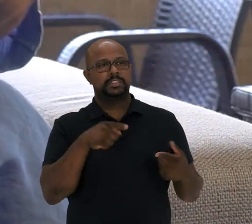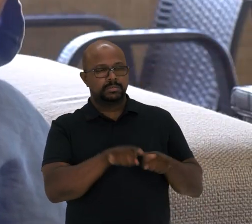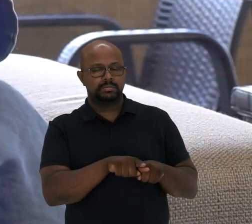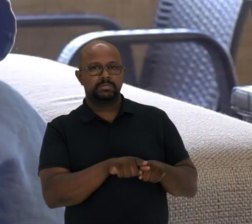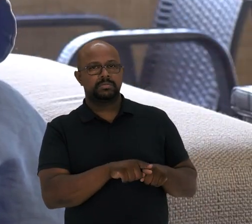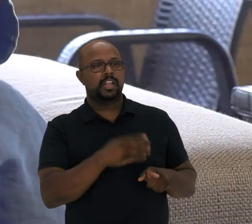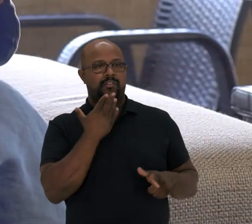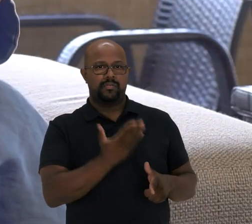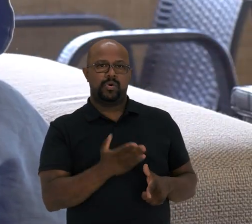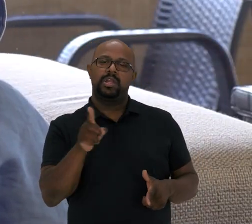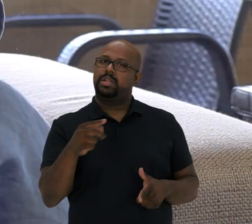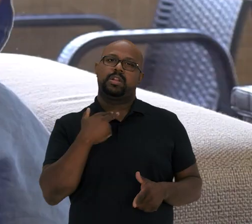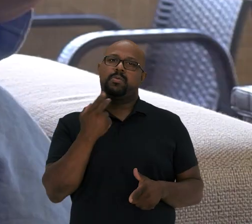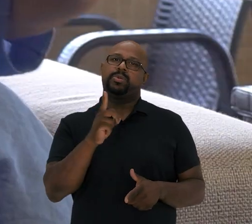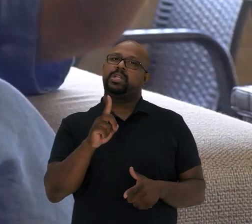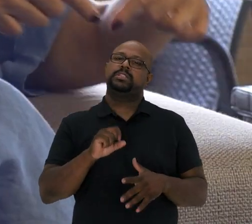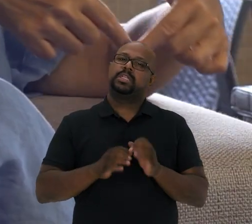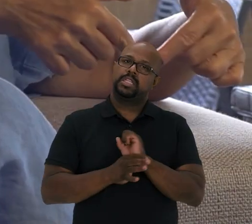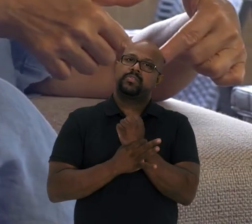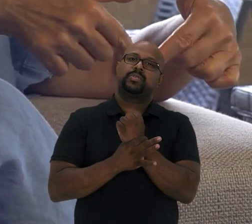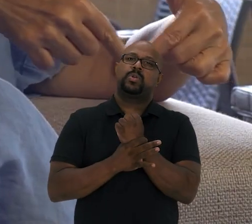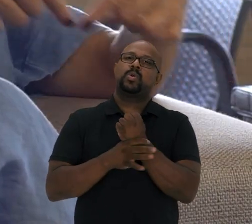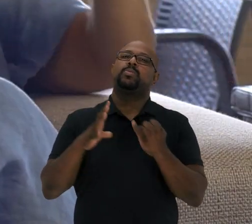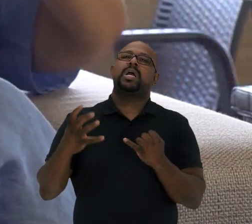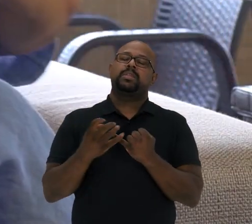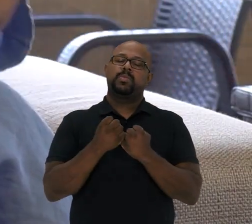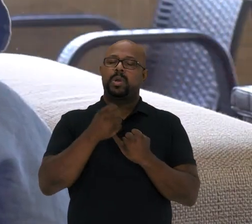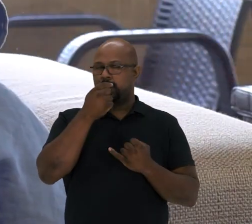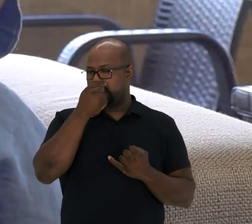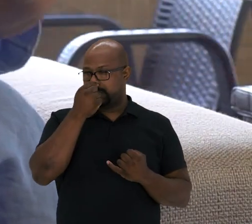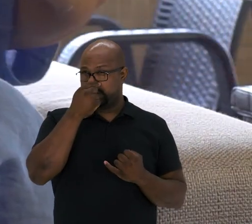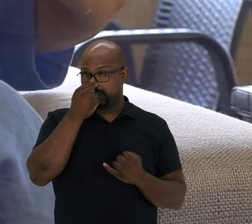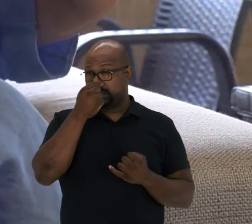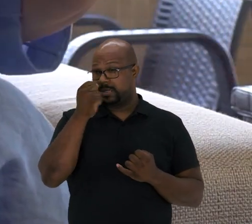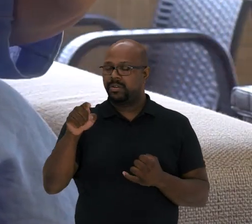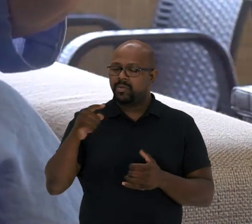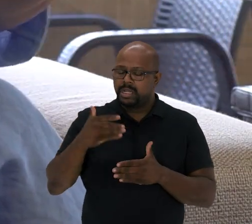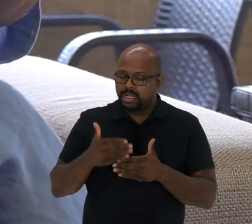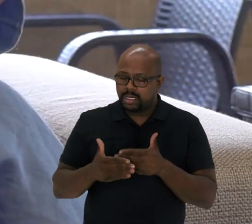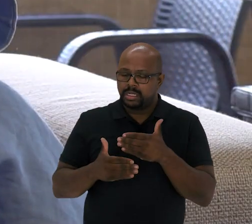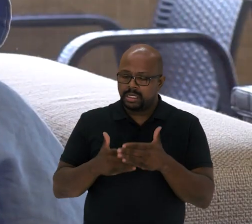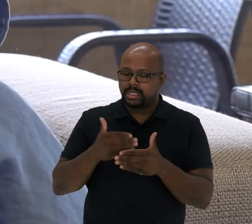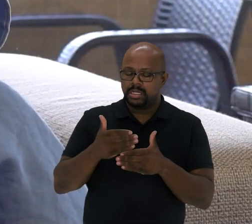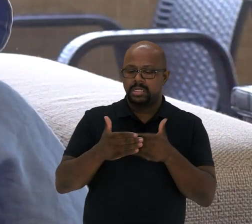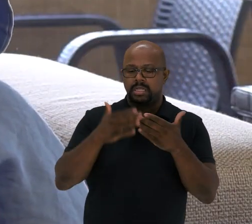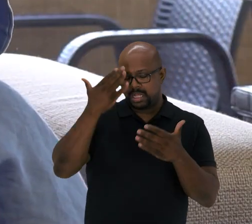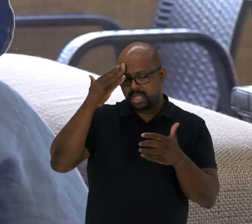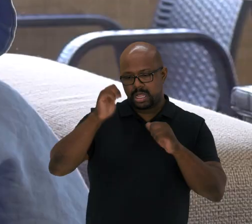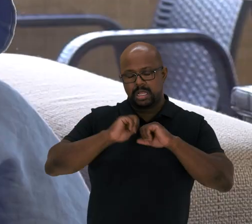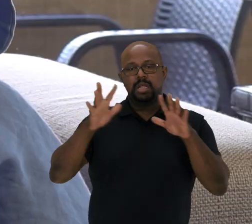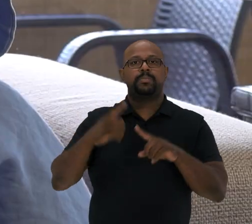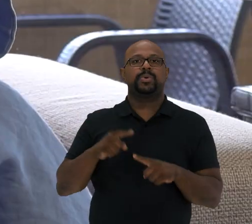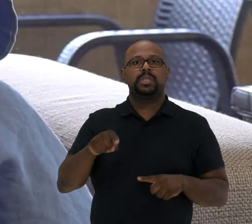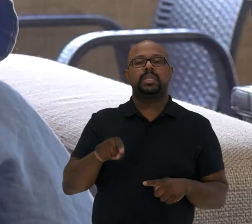com a exploração, ele não poderia ser defensor do patrimônio. Eu acho que foi por ali, ele foi evoluindo dentro da coisa,